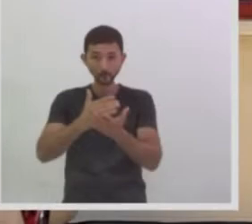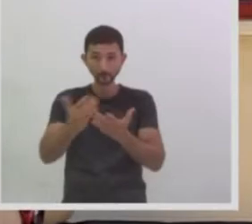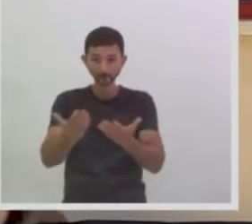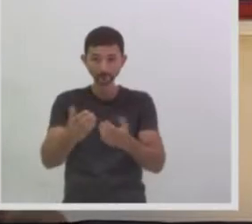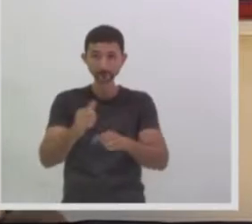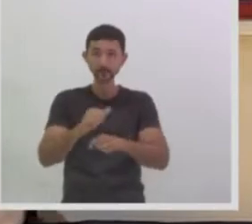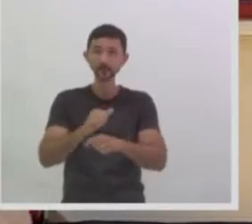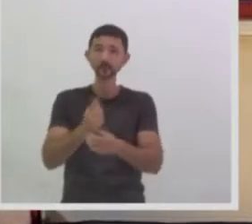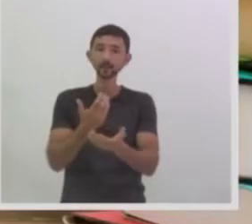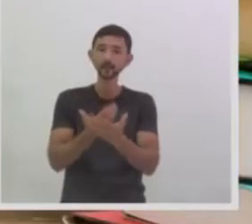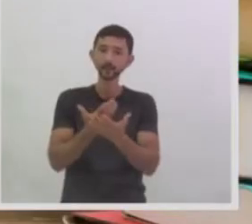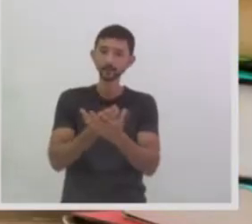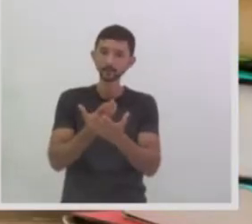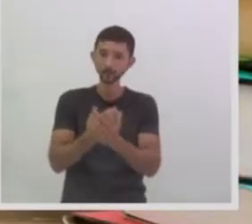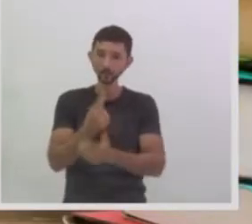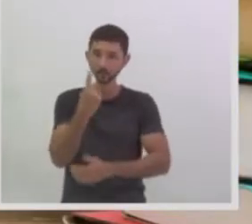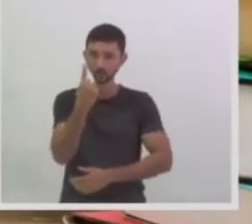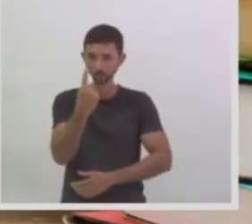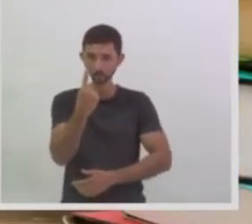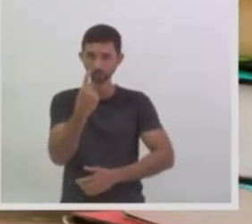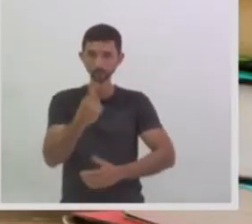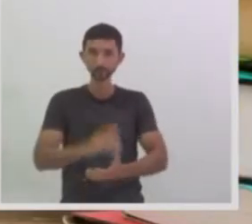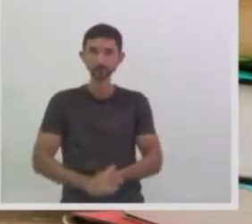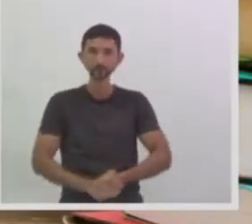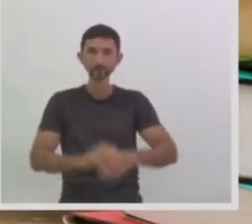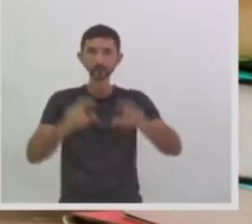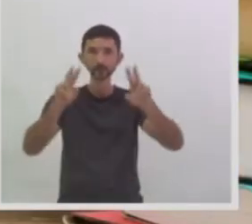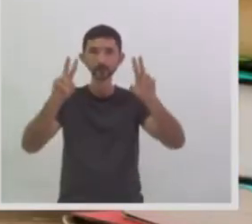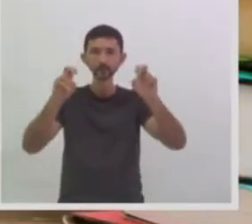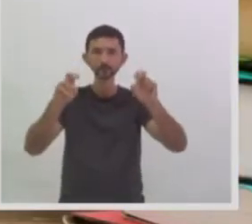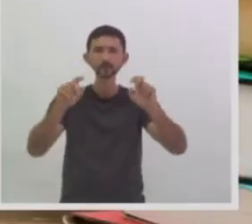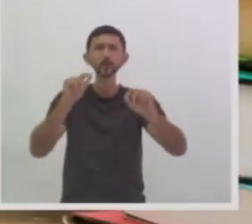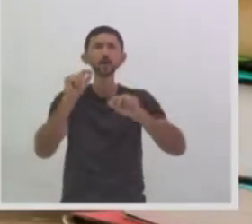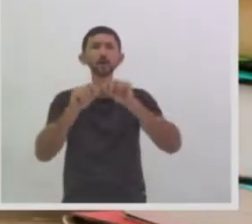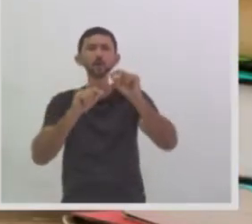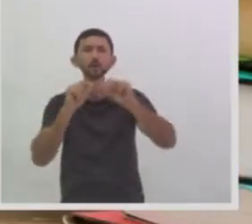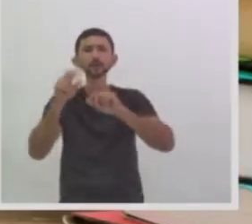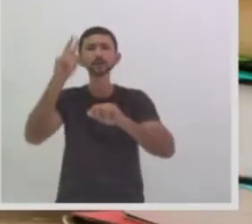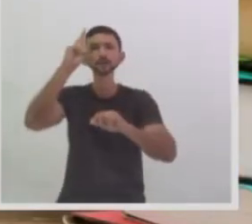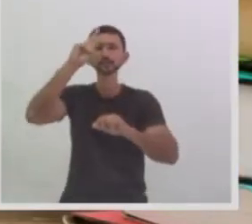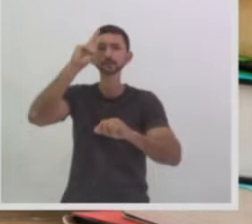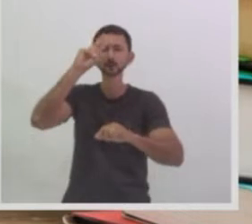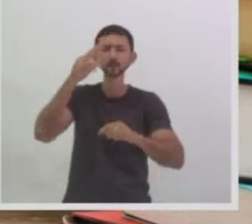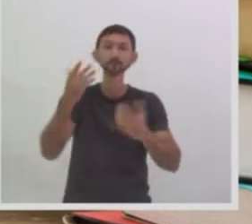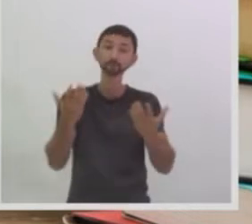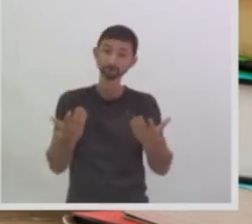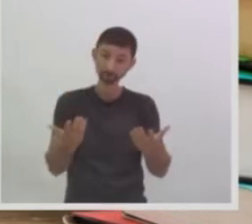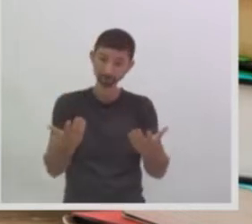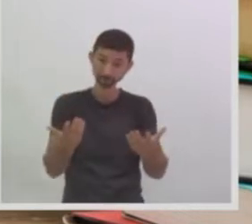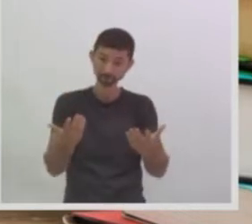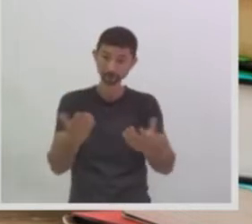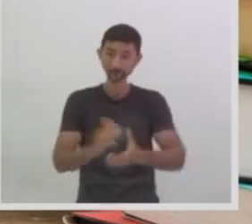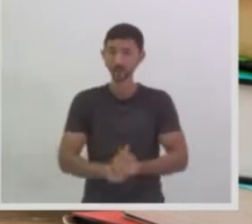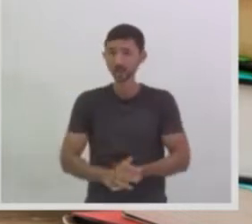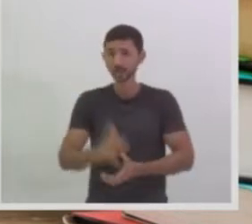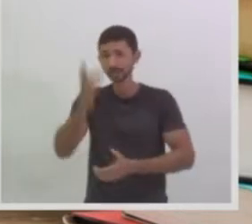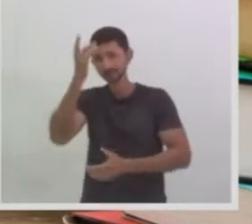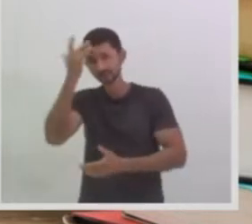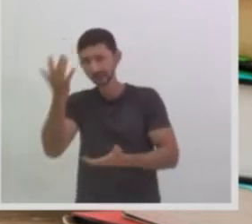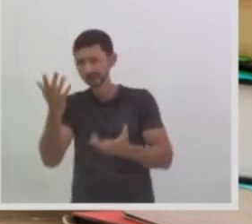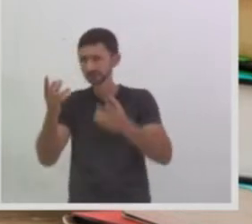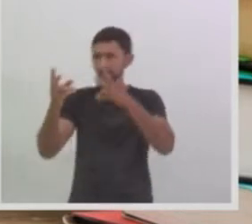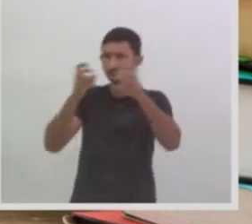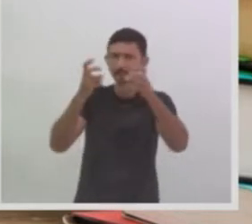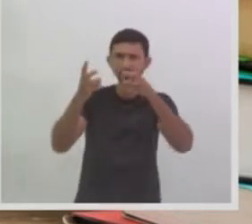1 agora, tá? E o nosso tema é o que é história, né? É muito fácil perceber